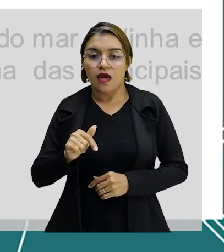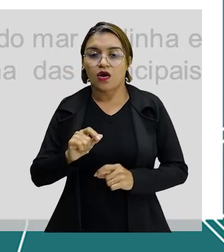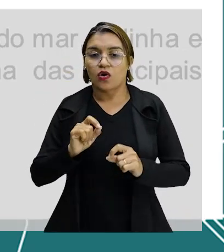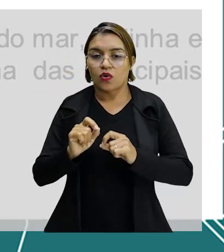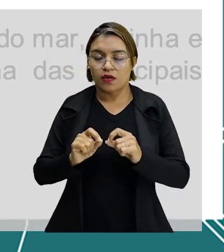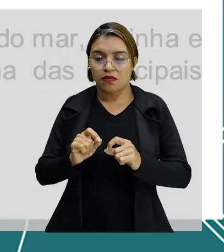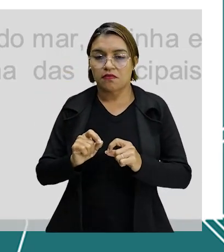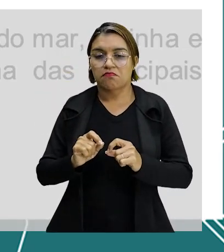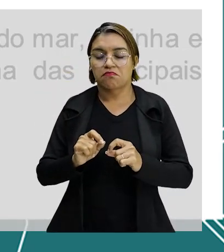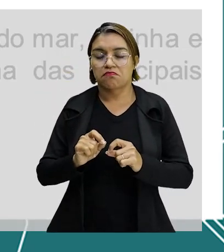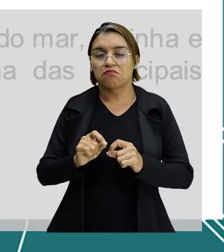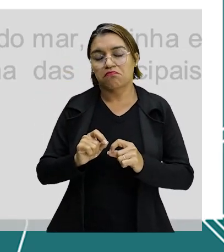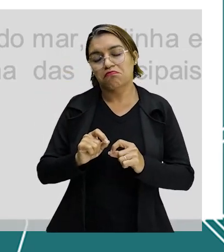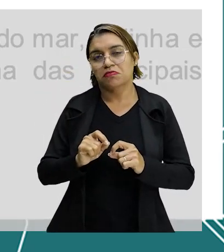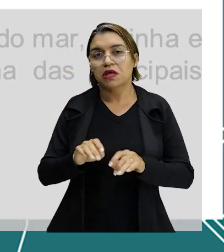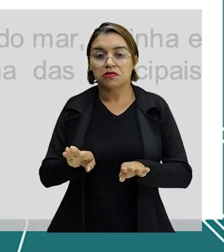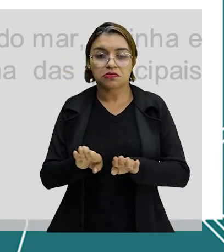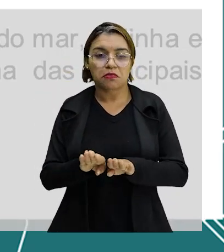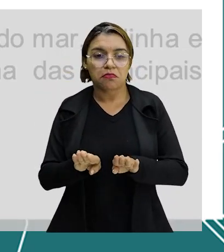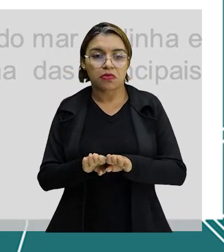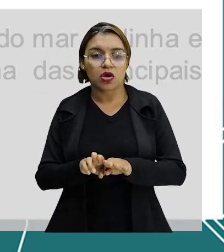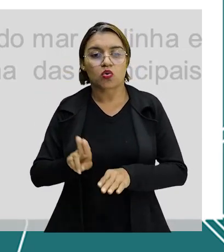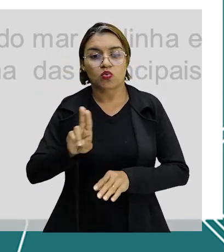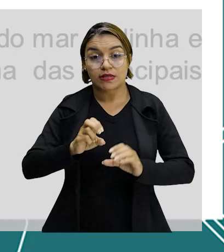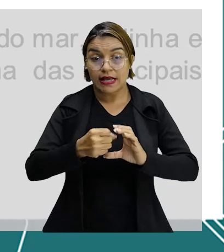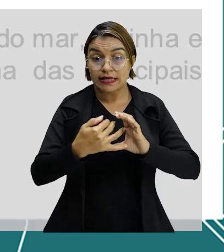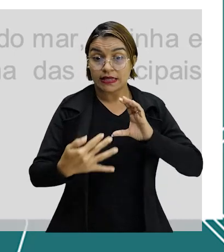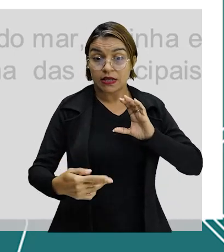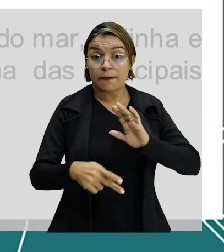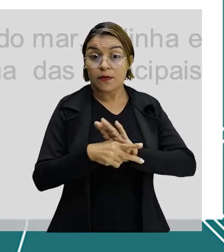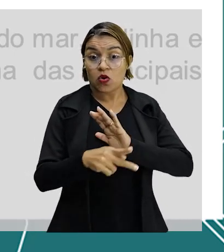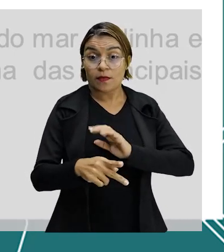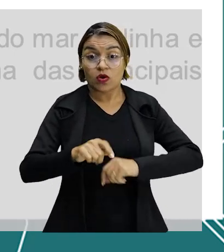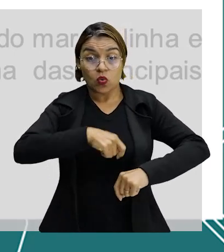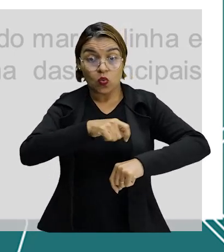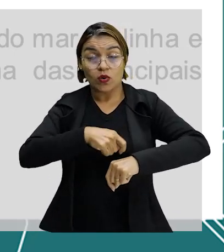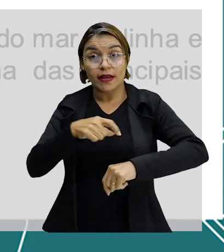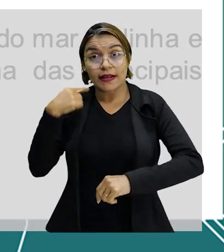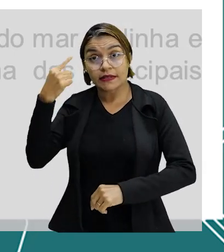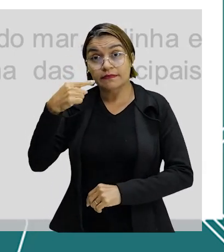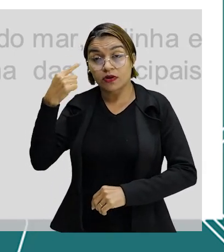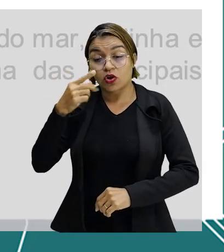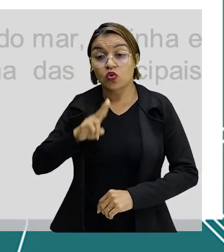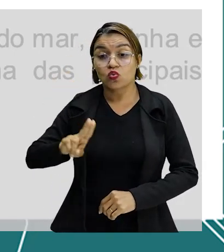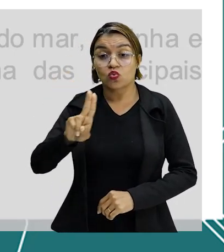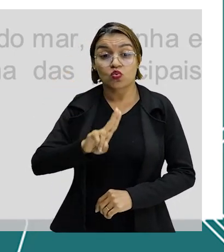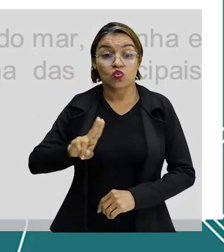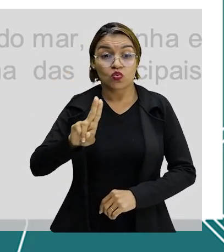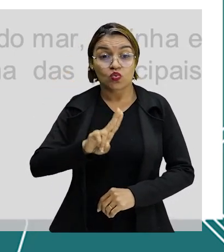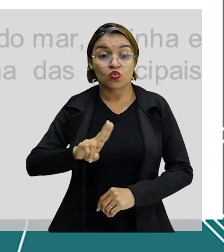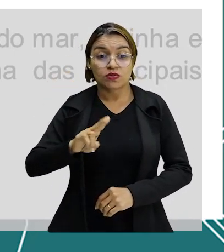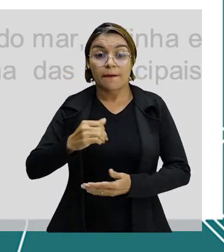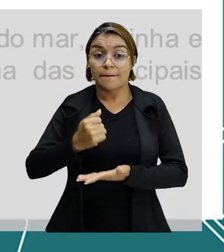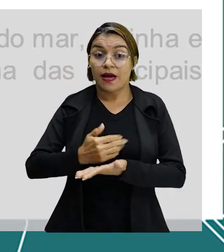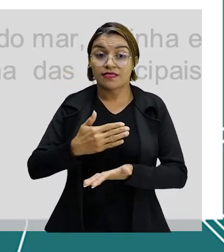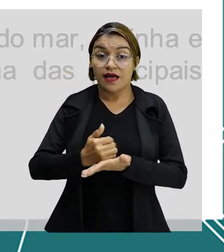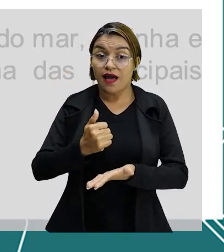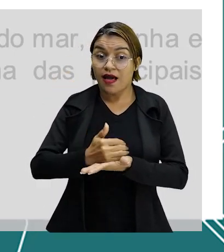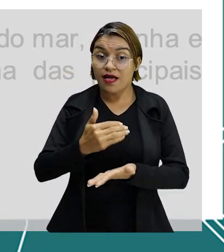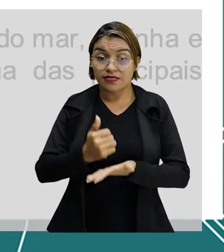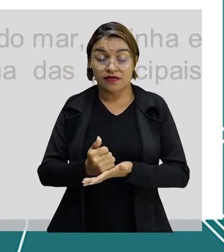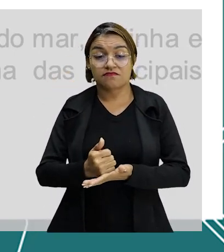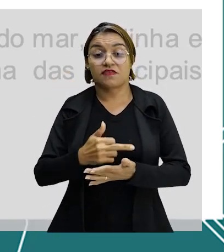culinária mediterrânea. Embora com características próprias, a culinária espanhola utiliza muita